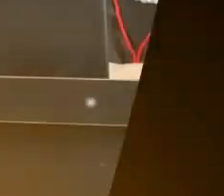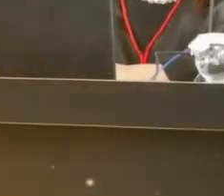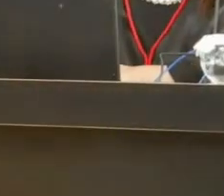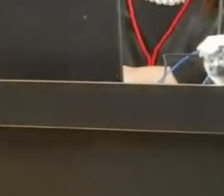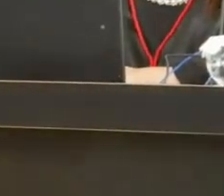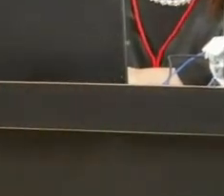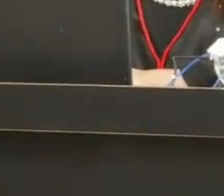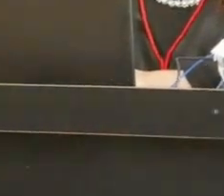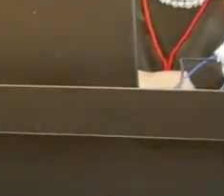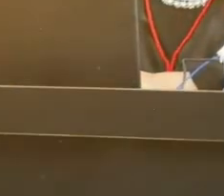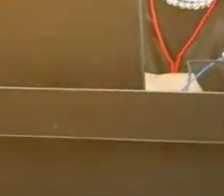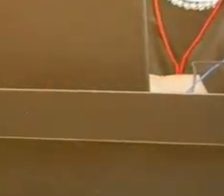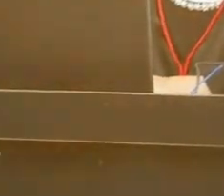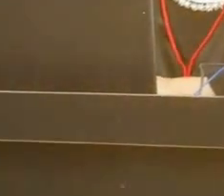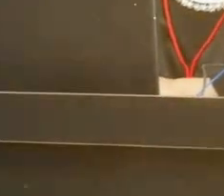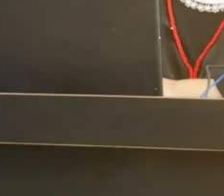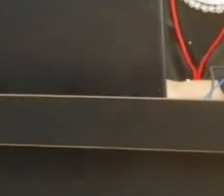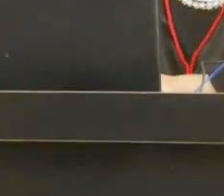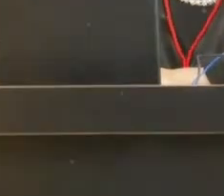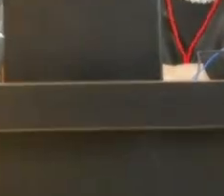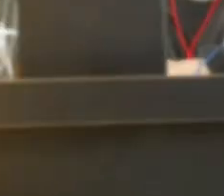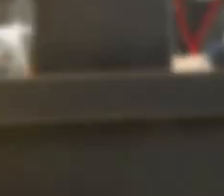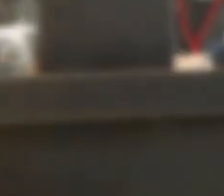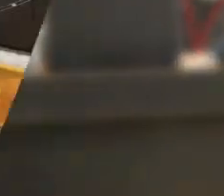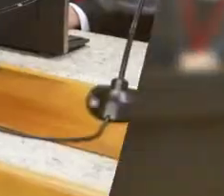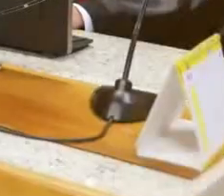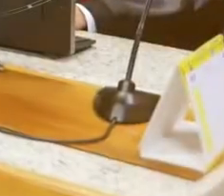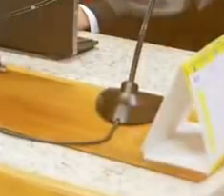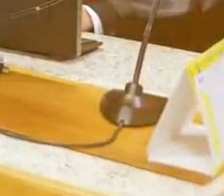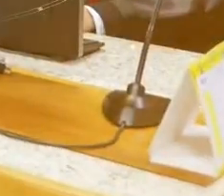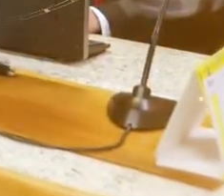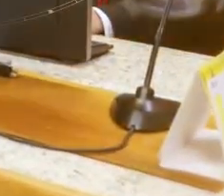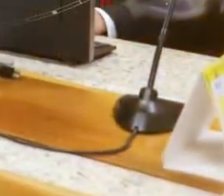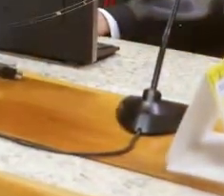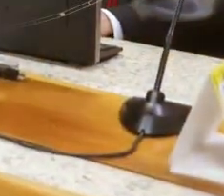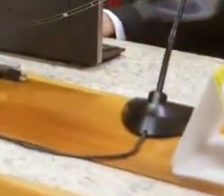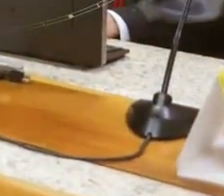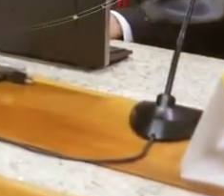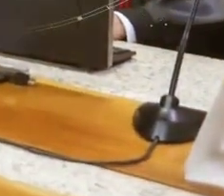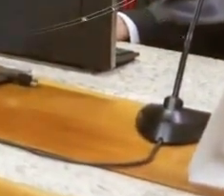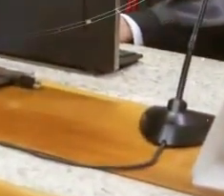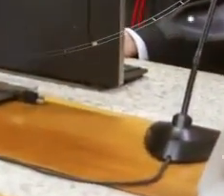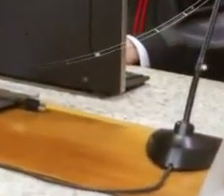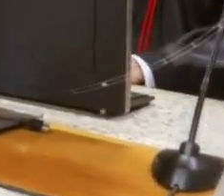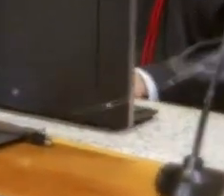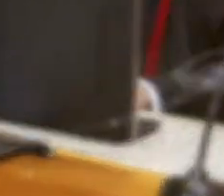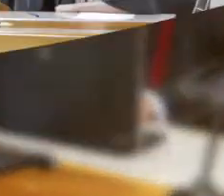Sequência de imagem do plenário, Tribunal Regional Eleitoral da Amapá e seus magistrados.